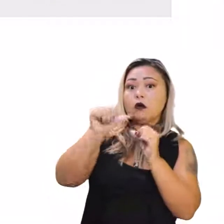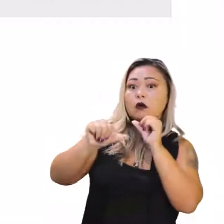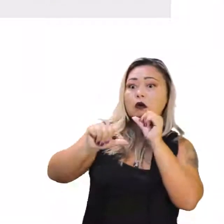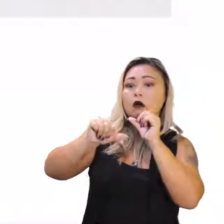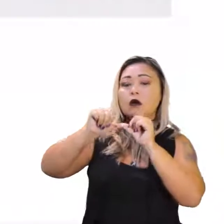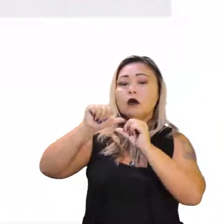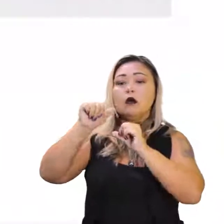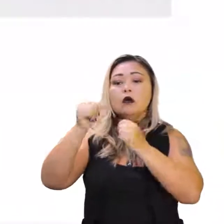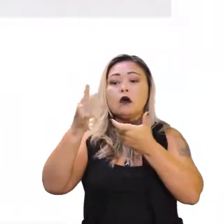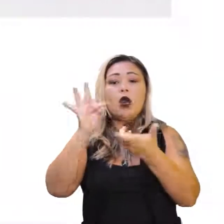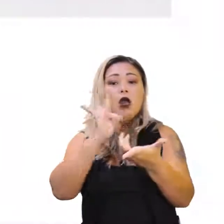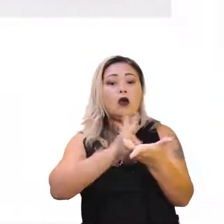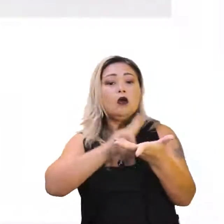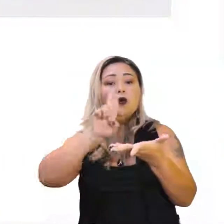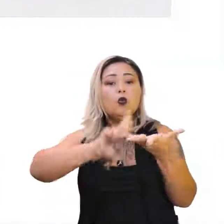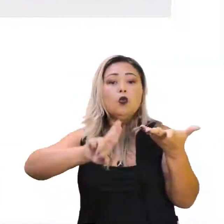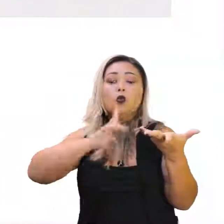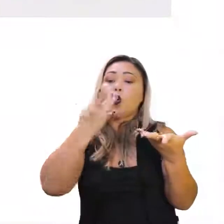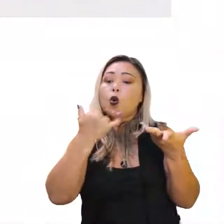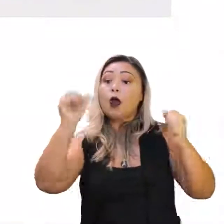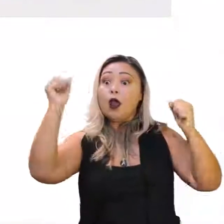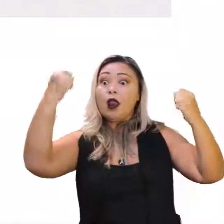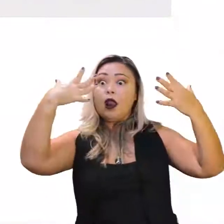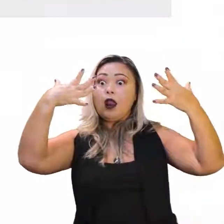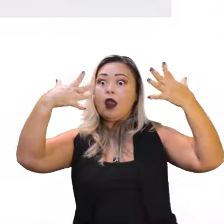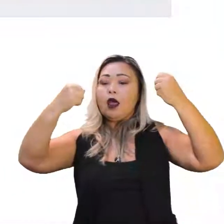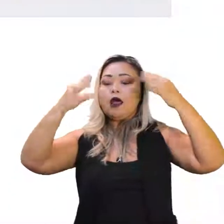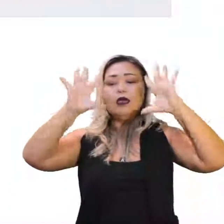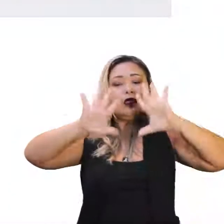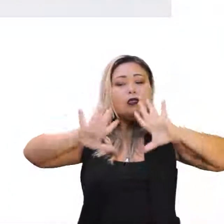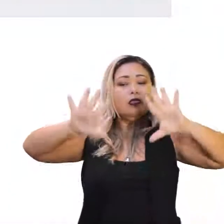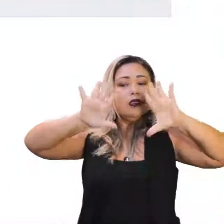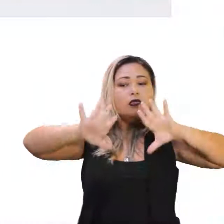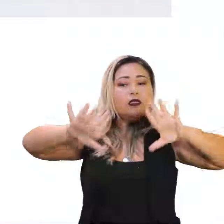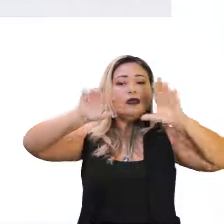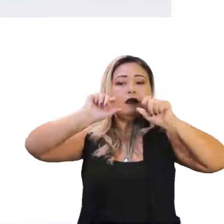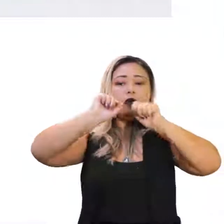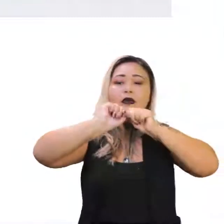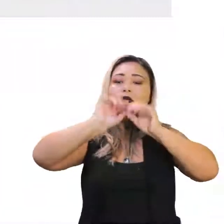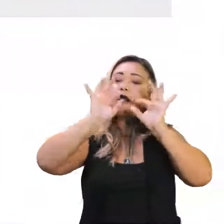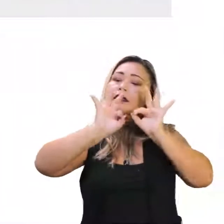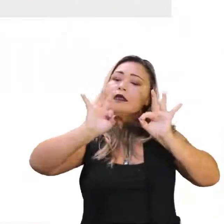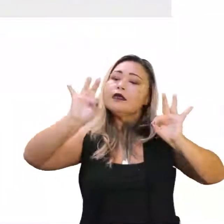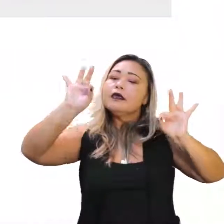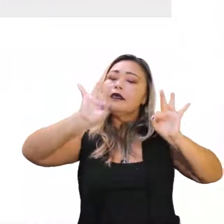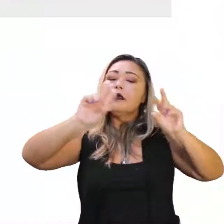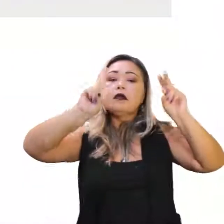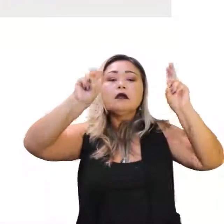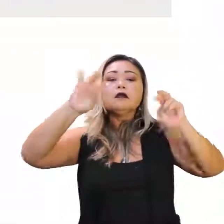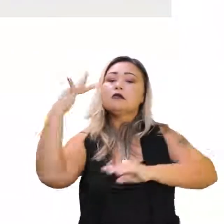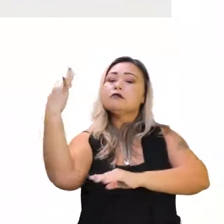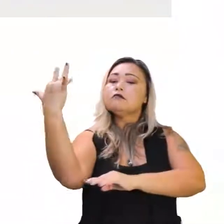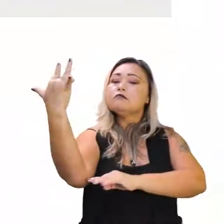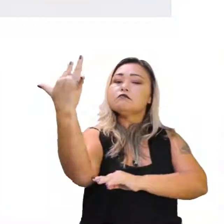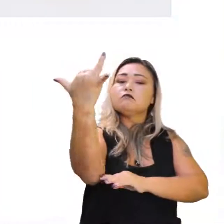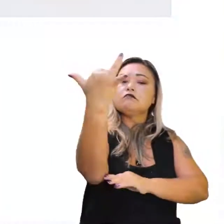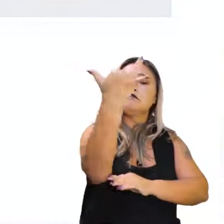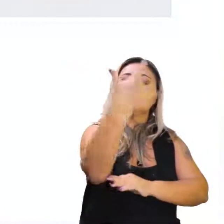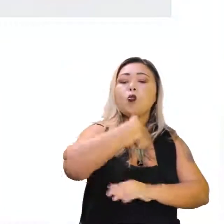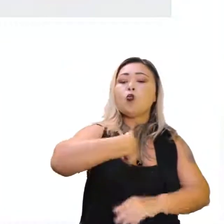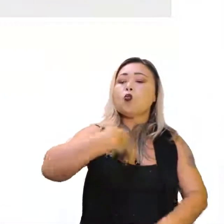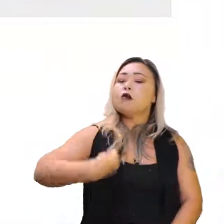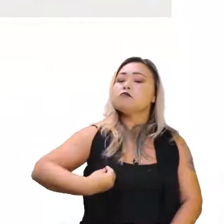Então, as técnicas utilizadas, cores luminosas e suaves, linhas leves, temas da natureza, a